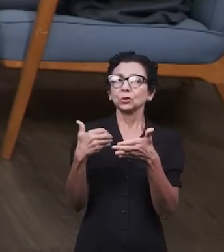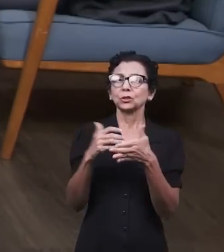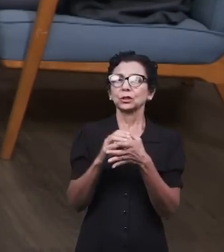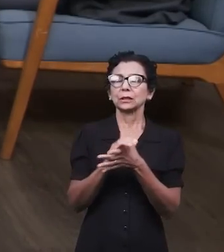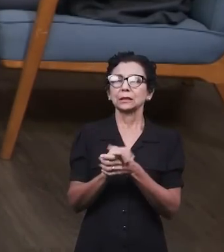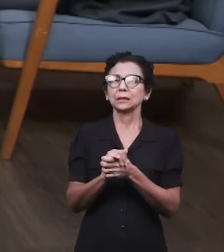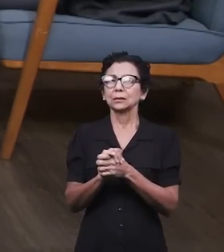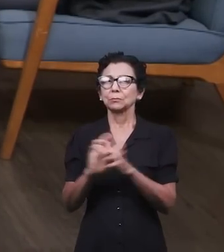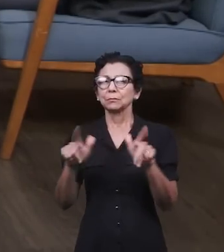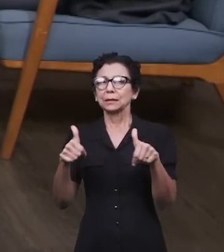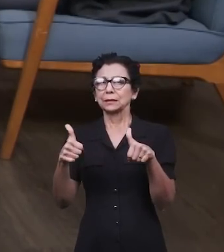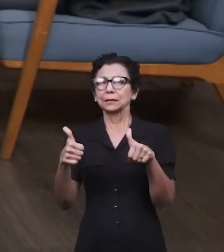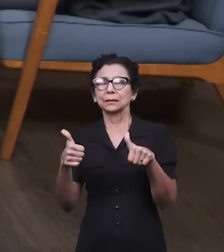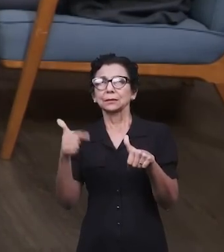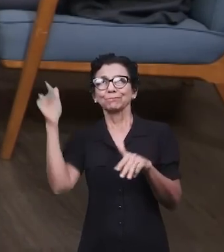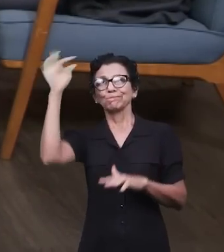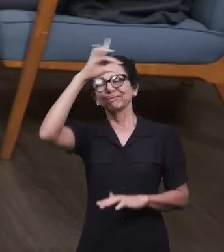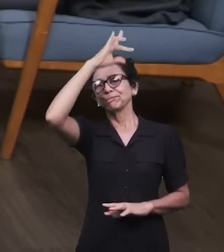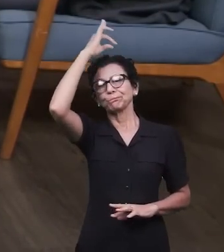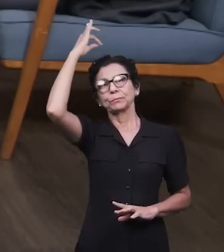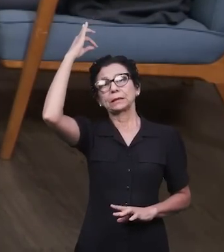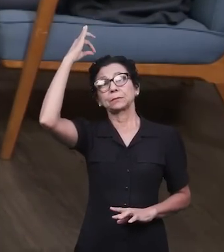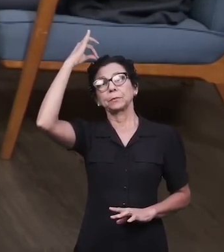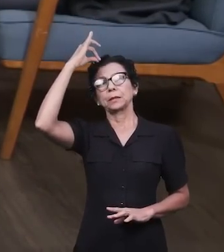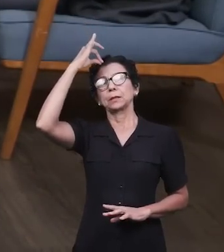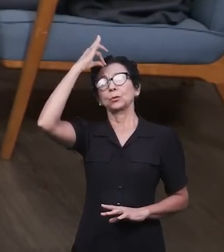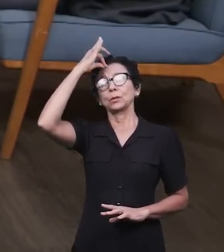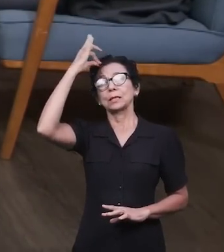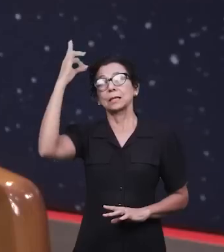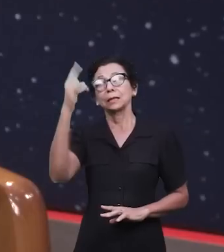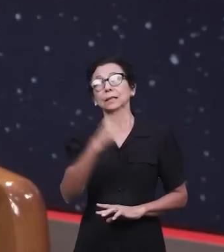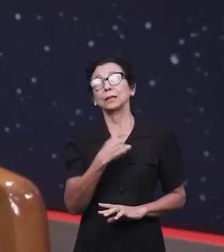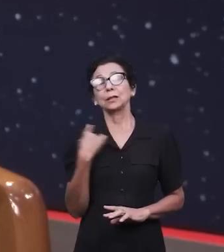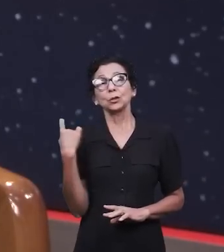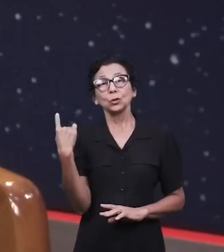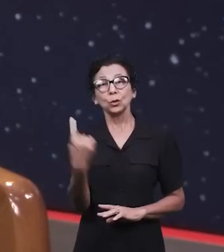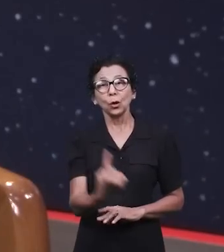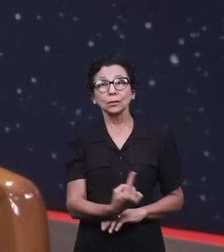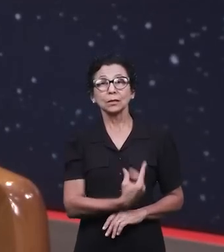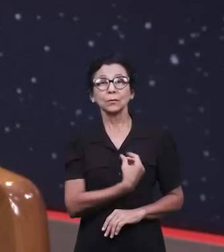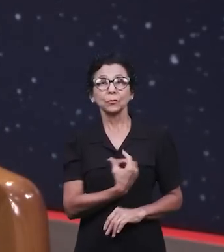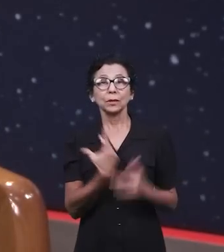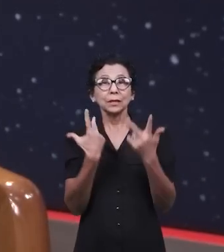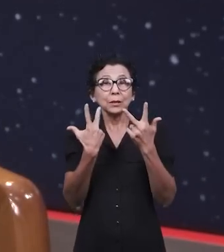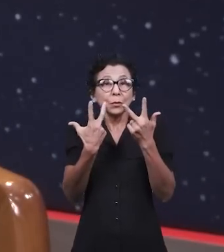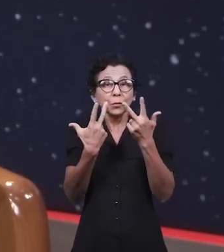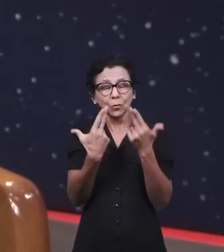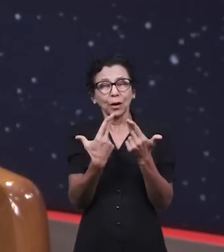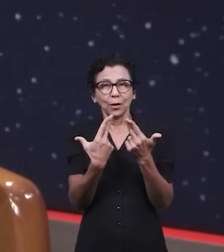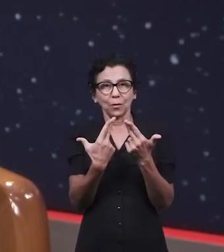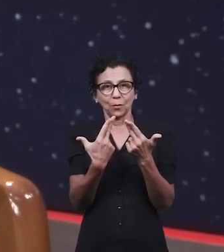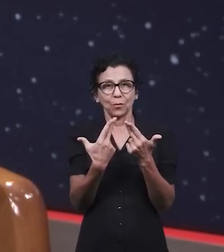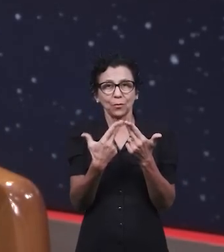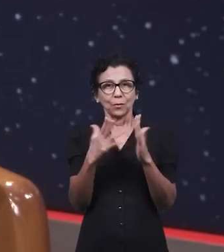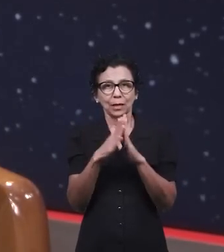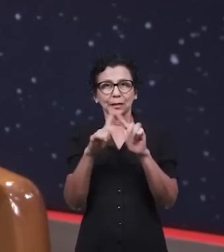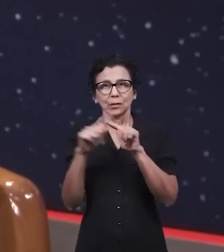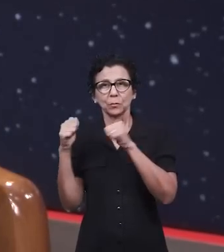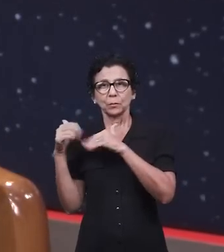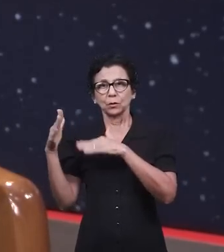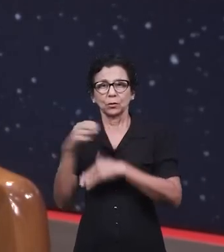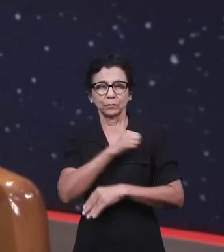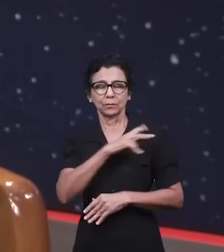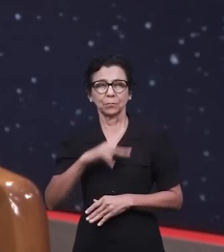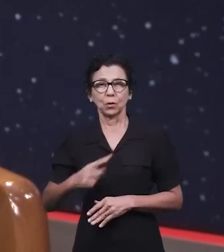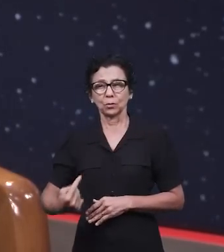Espírito Santo, a ponto de nós hoje estarmos vivendo a mesma operação que a igreja primitiva viveu naquela época. Porque há alguns que